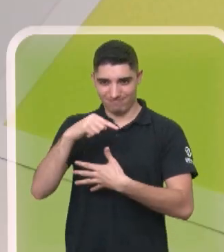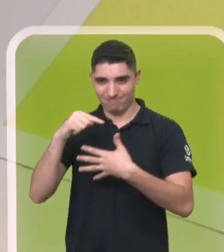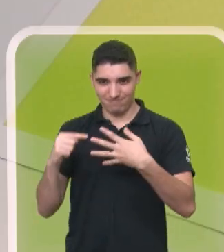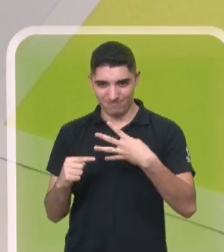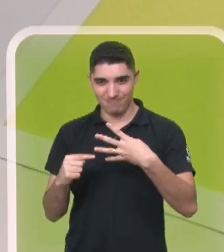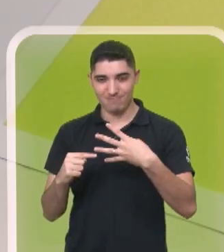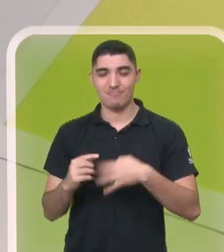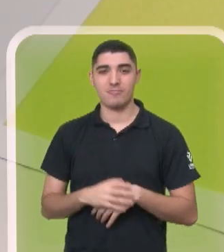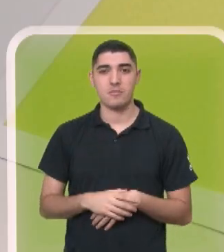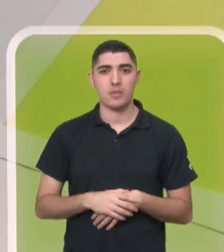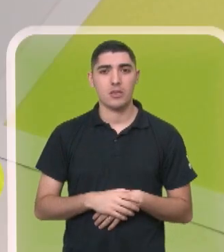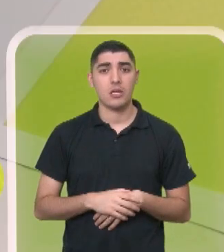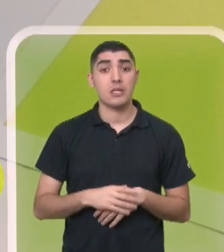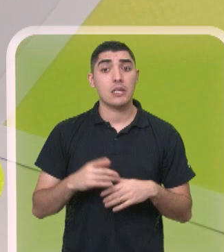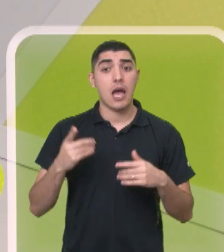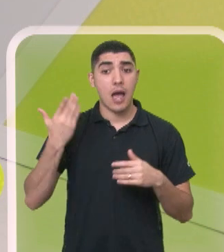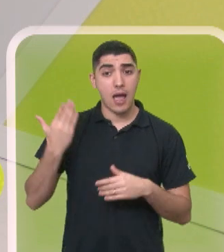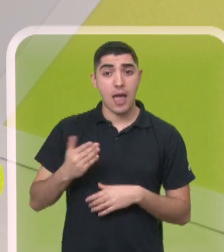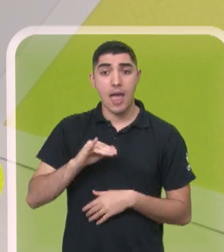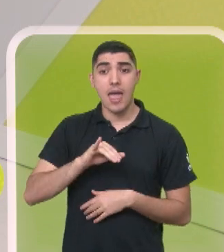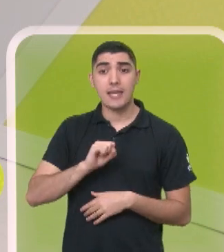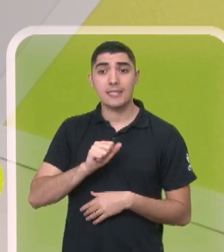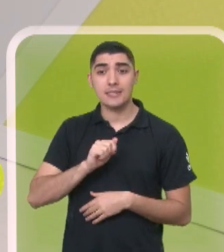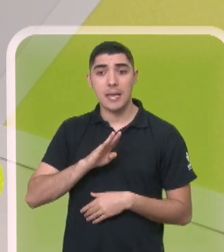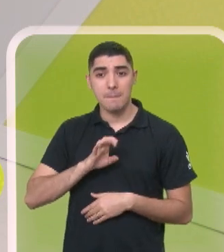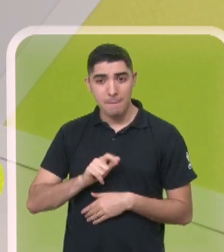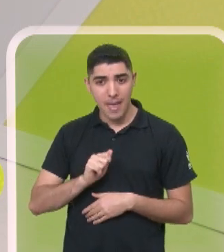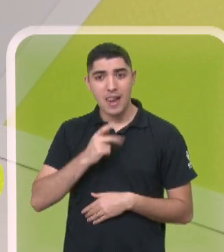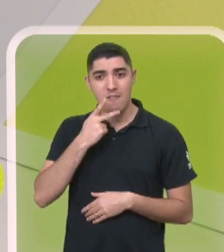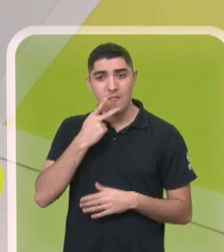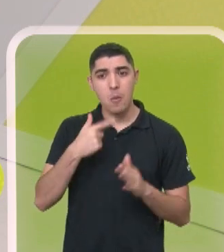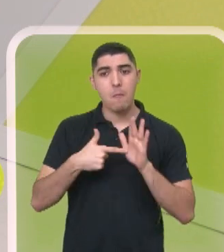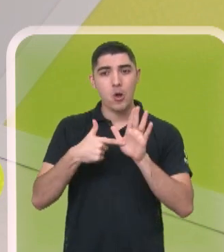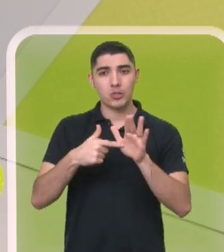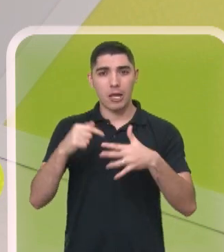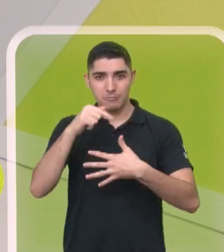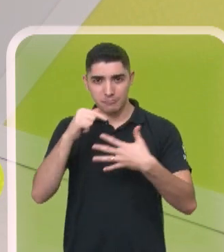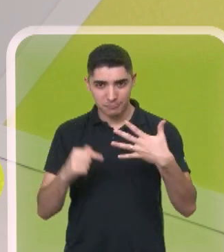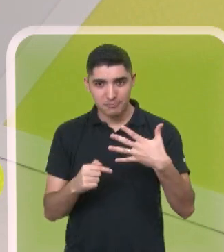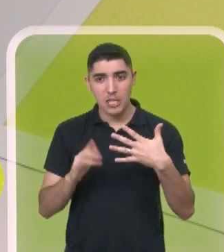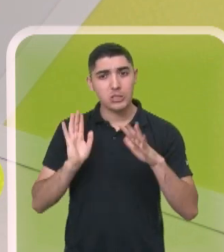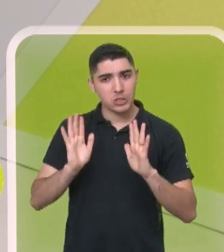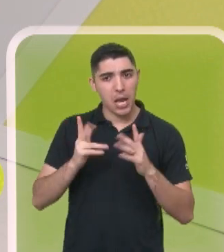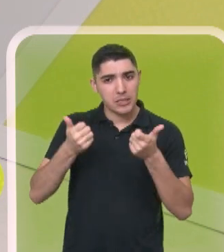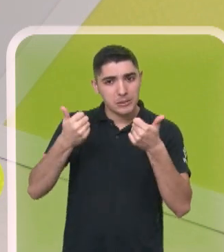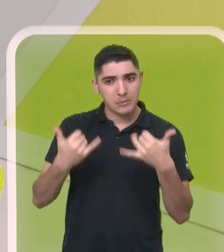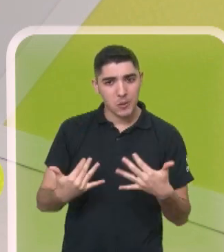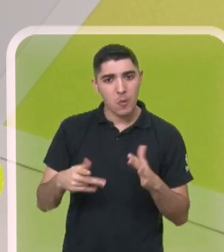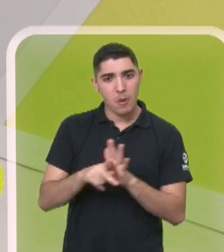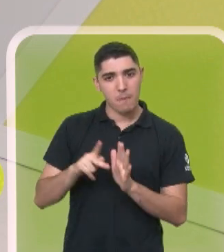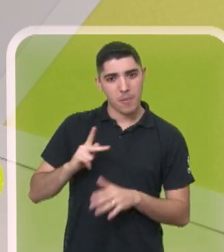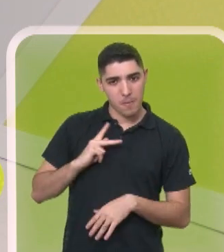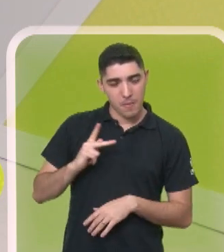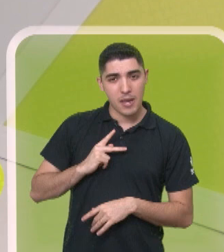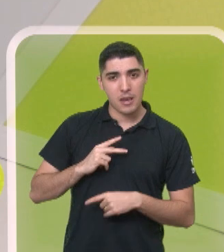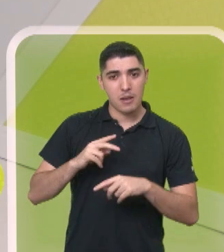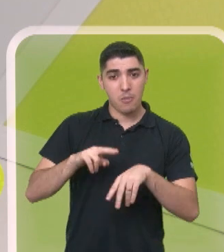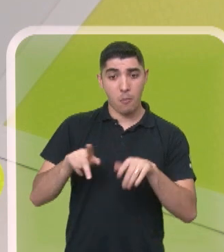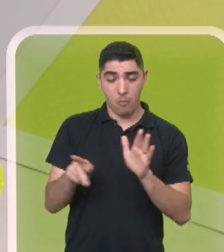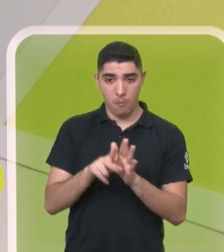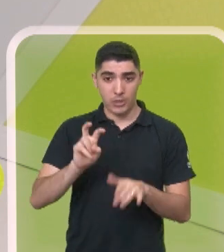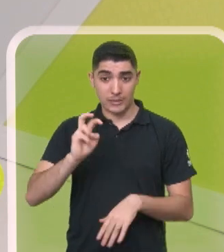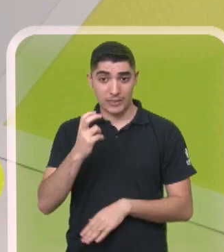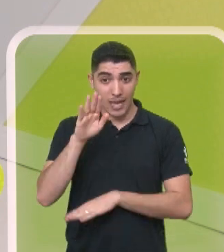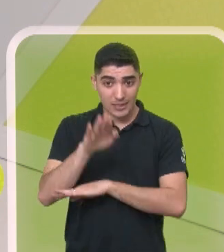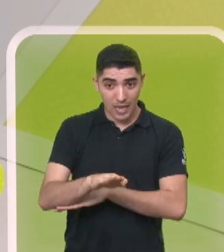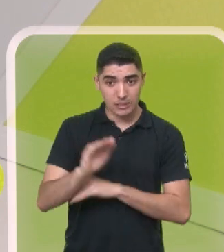do jogo. Eu já falei da tabela. A gente mostrou a tabela ali hoje. São José, futebol feminino e Palmeiras, Campeonato Paulista, 5 da tarde no